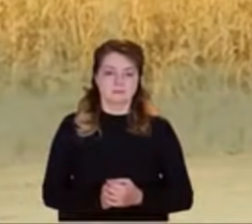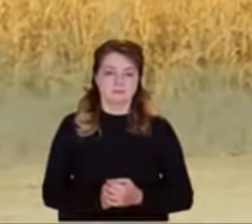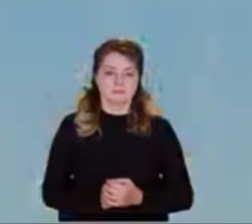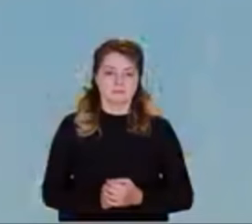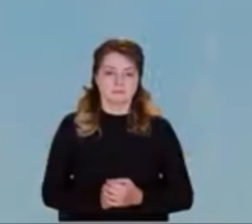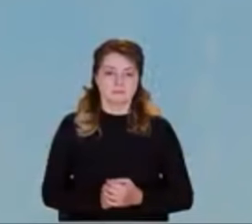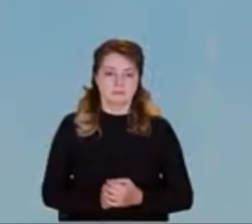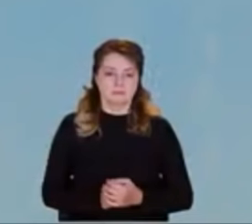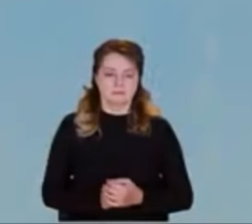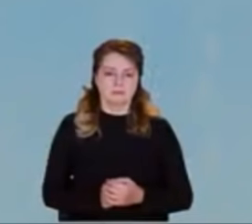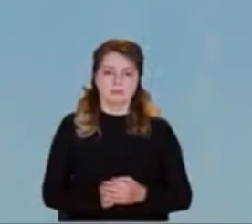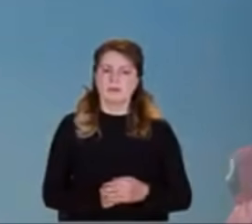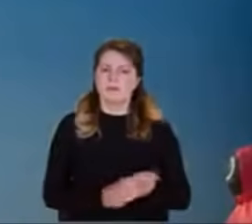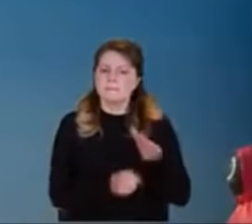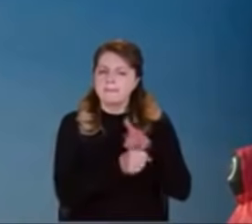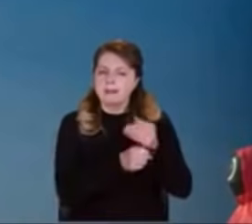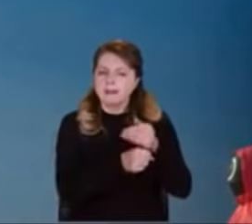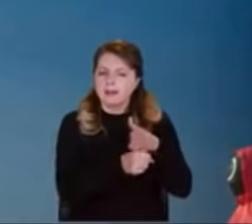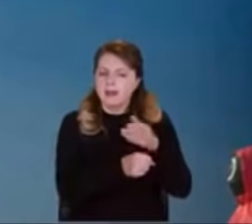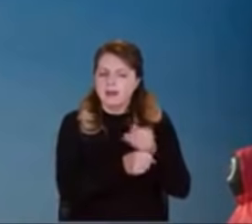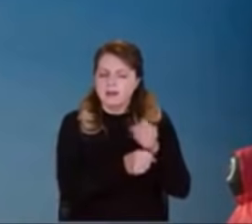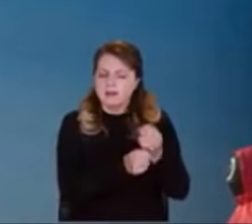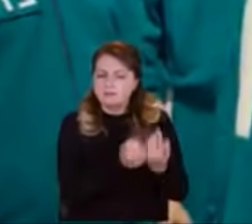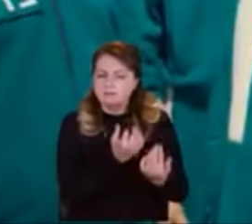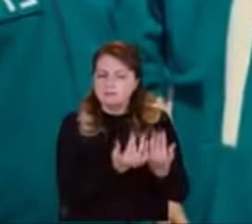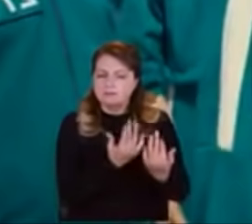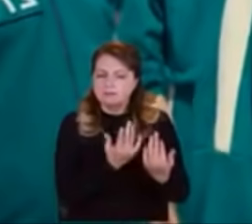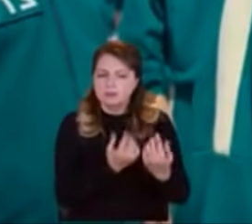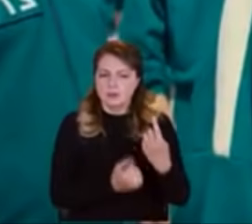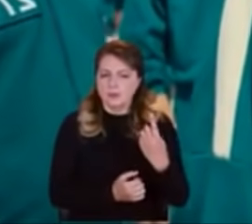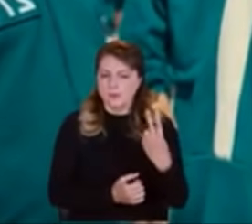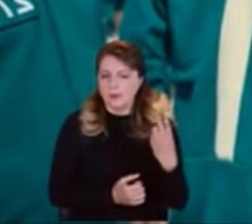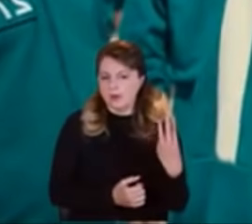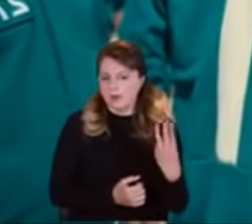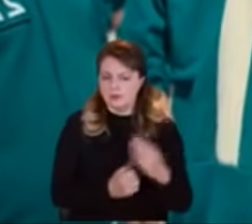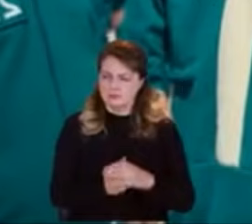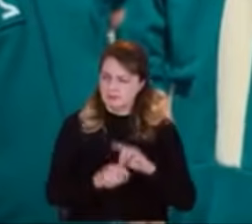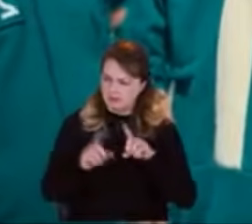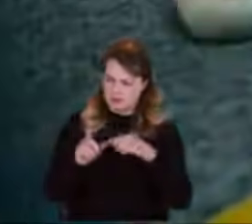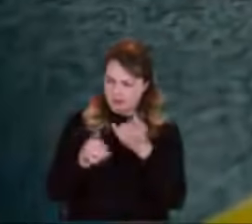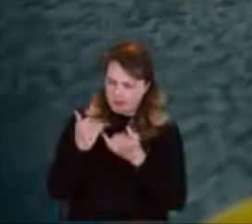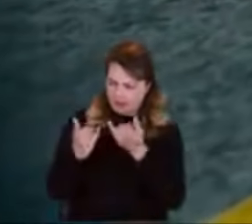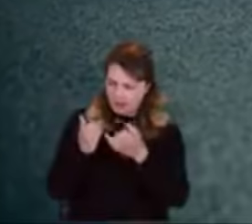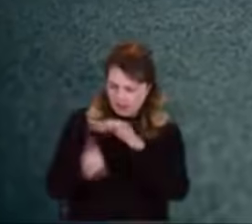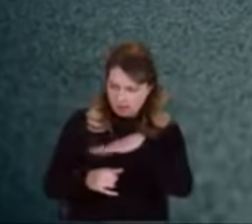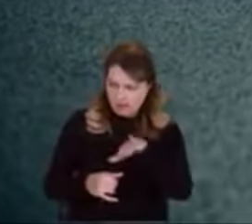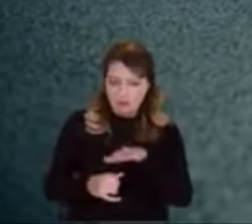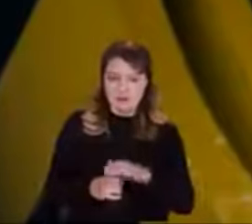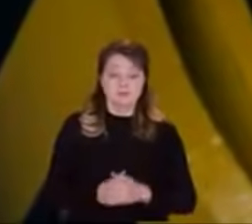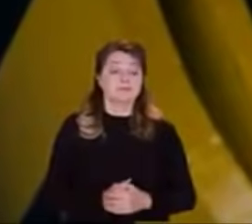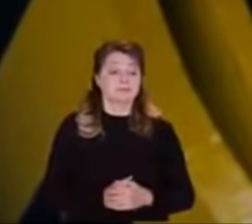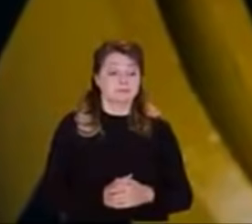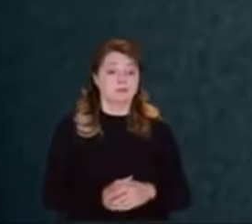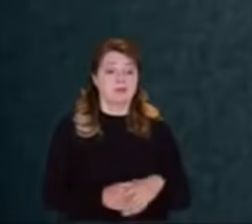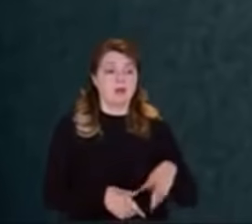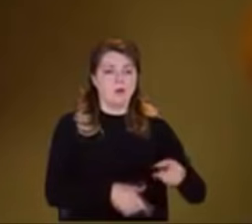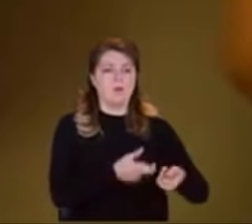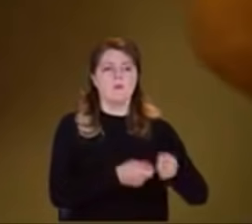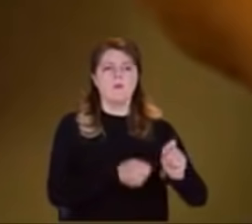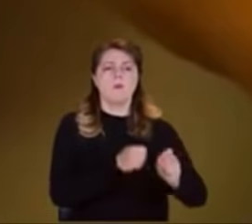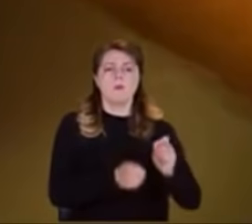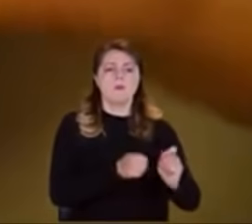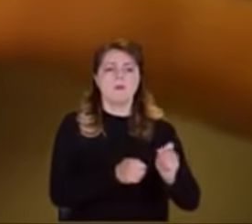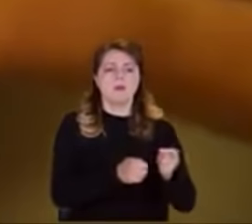todos os lados, modo sem vergonha mesmo, né? E bom, nos primeiros momentos dessa notícia de literalmente uma hora, meu irmão, os